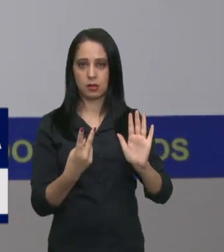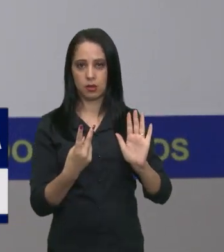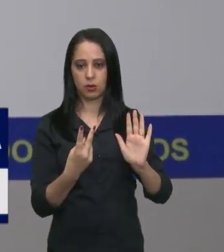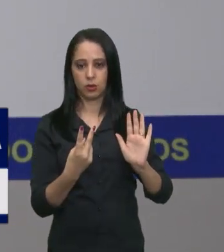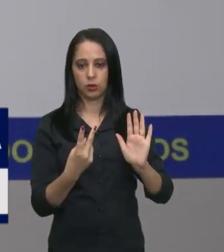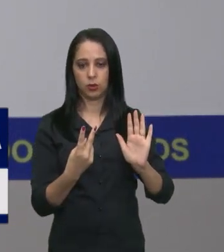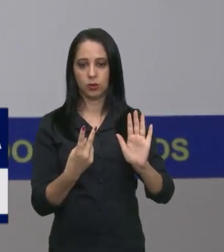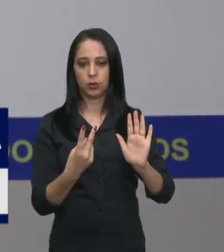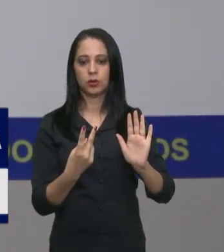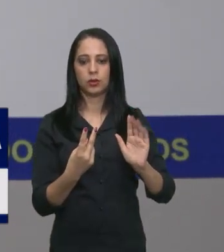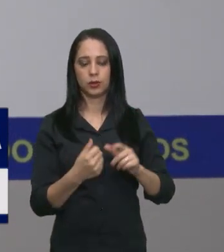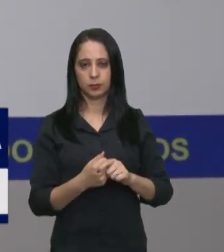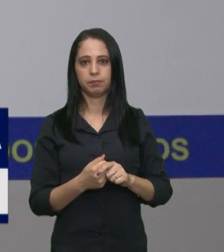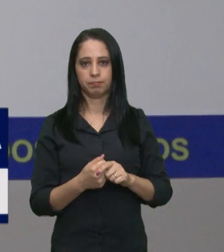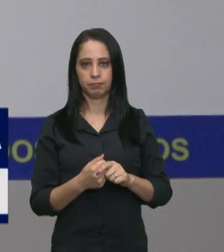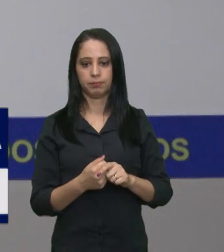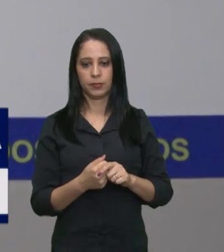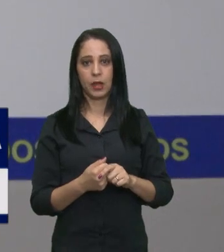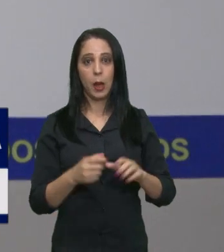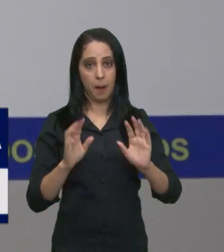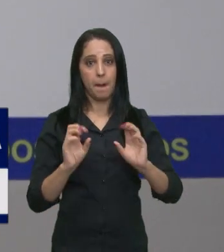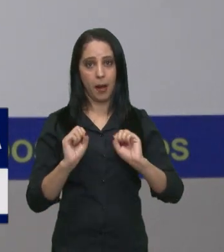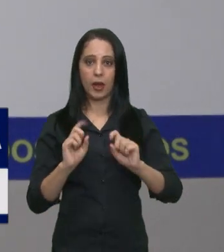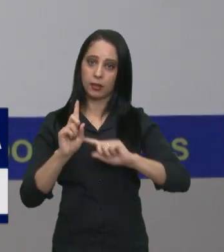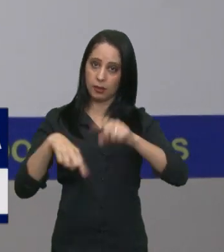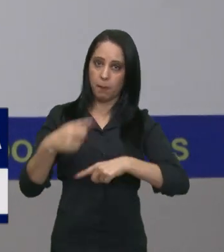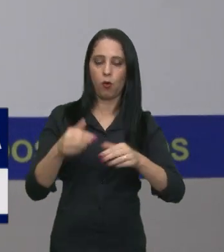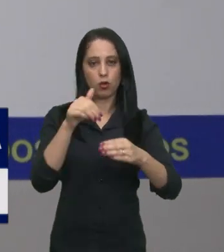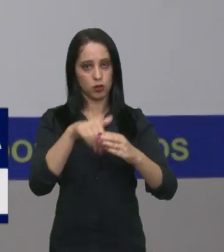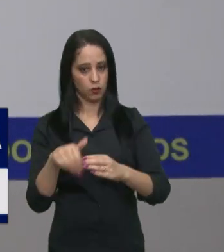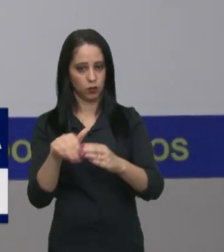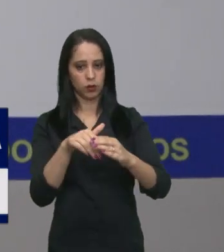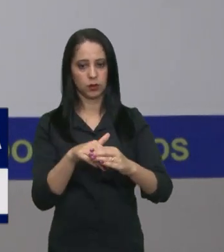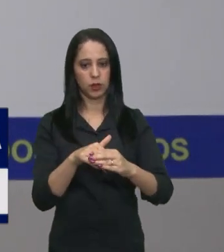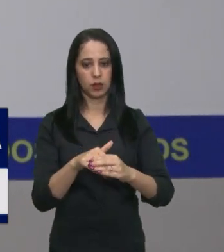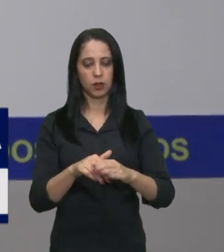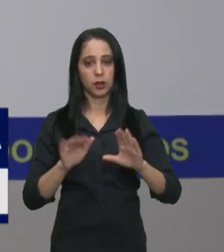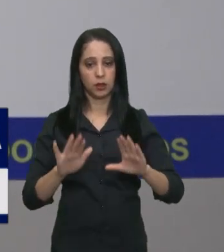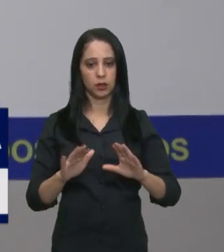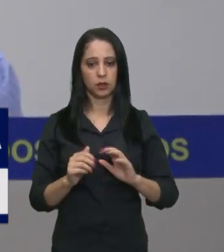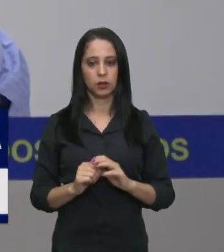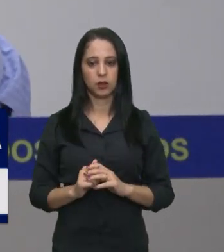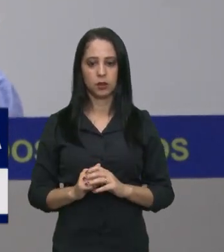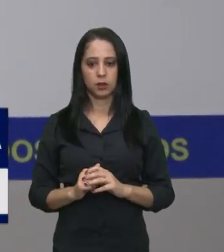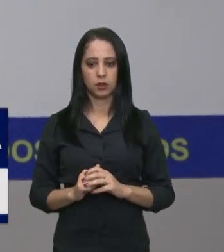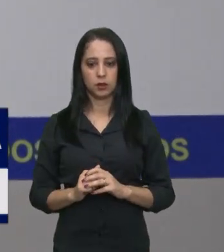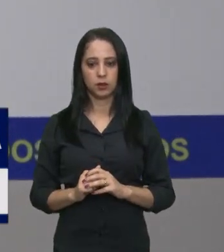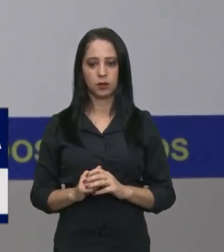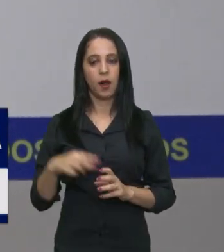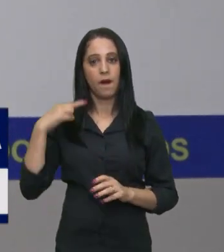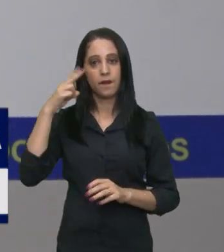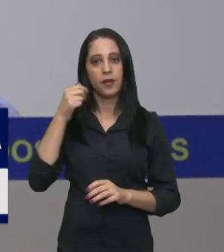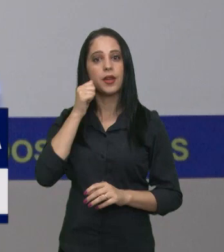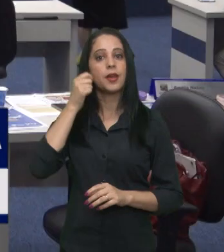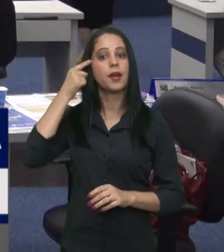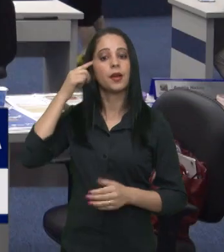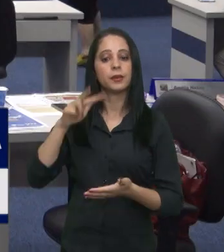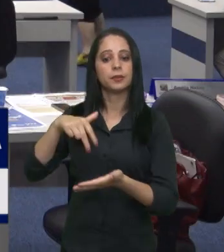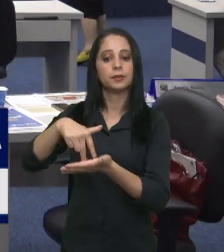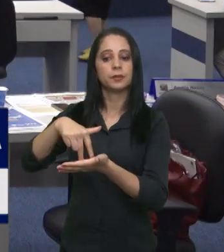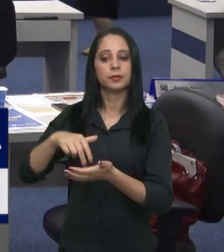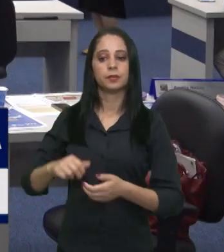para que o processo esteja aí em condições de ser votado. Então, vamos suspender com a palavra a vereadora Amélia